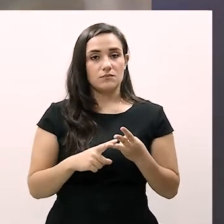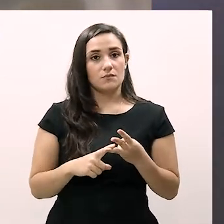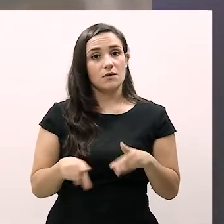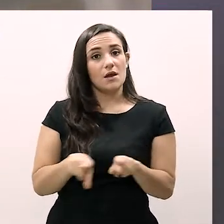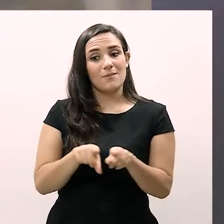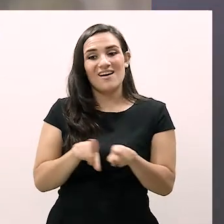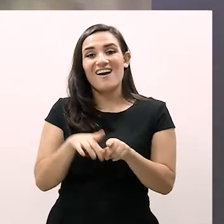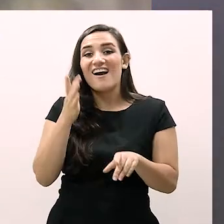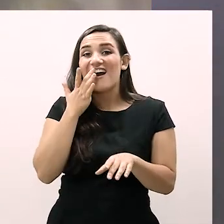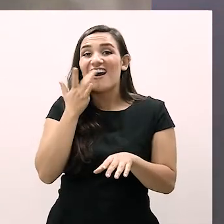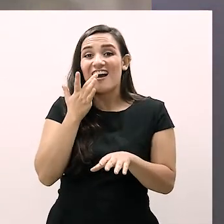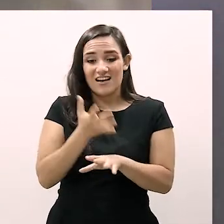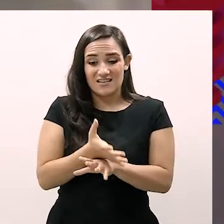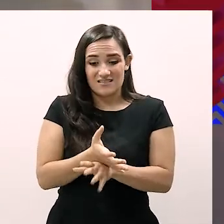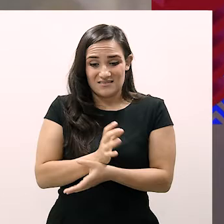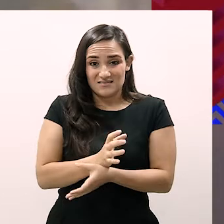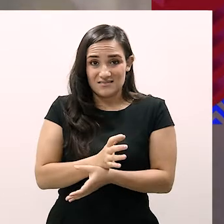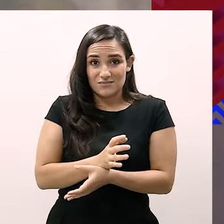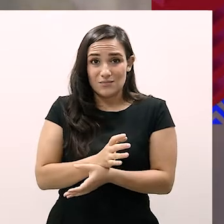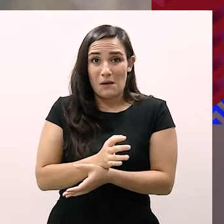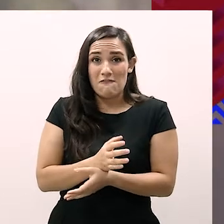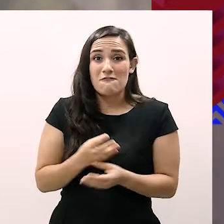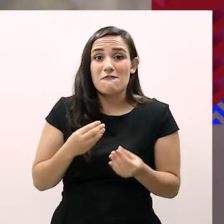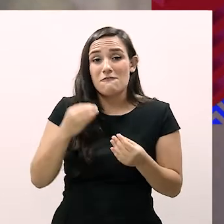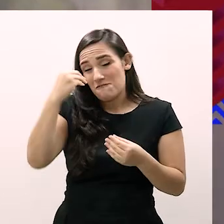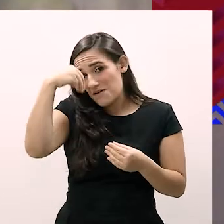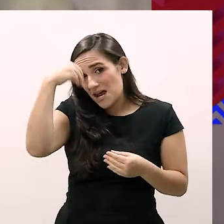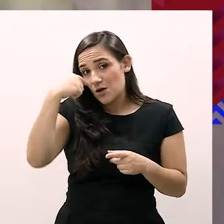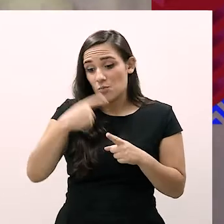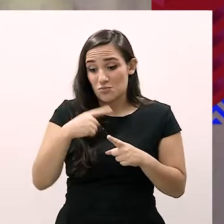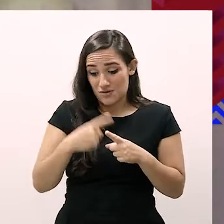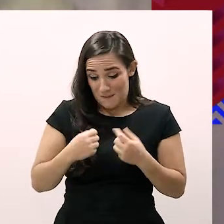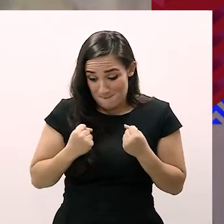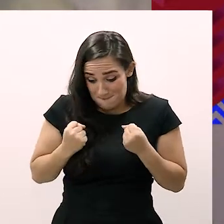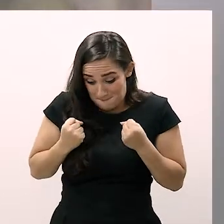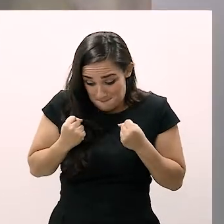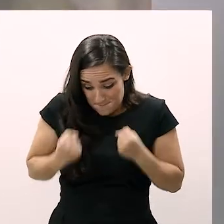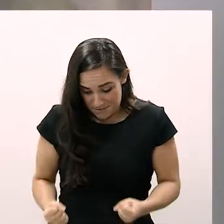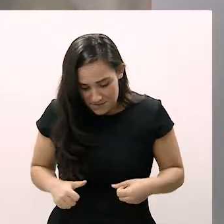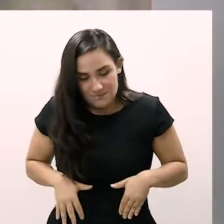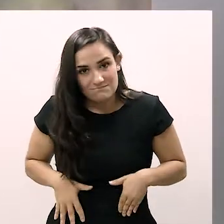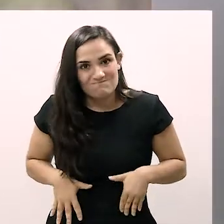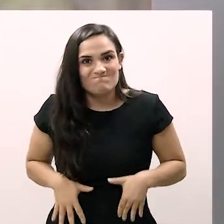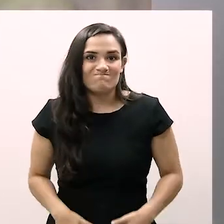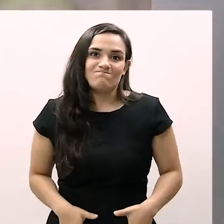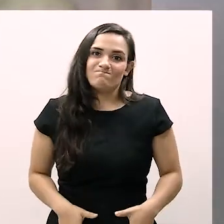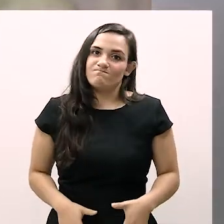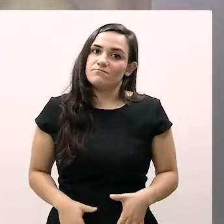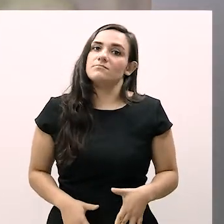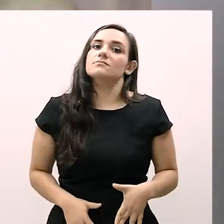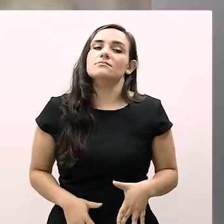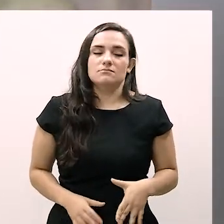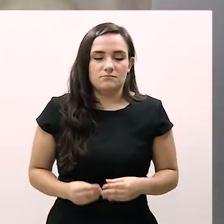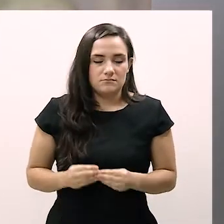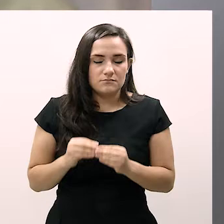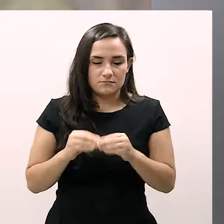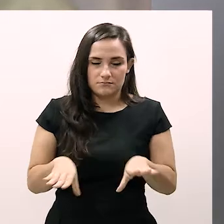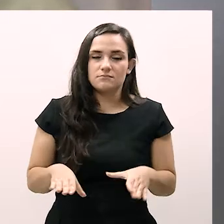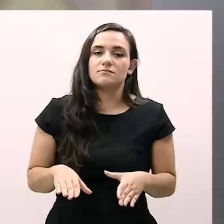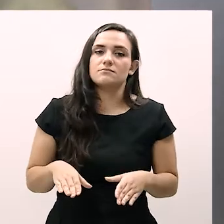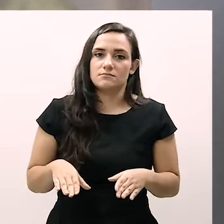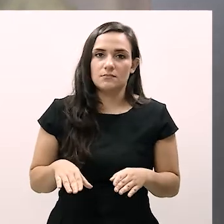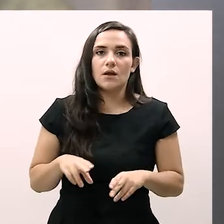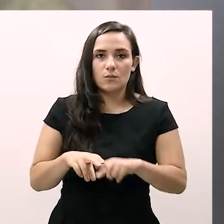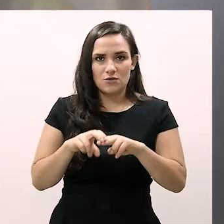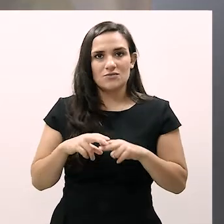são determinadas pela carga que o peso que carregam, né, são muito beneficiados. Então,